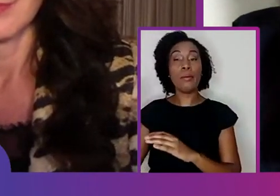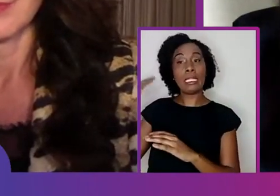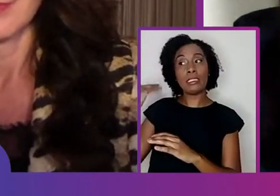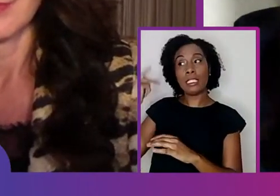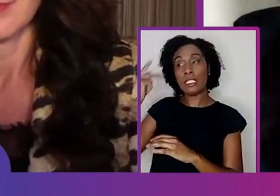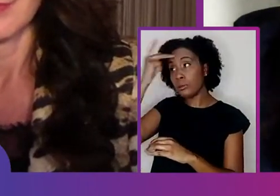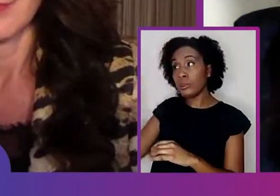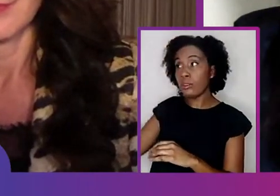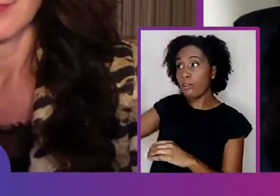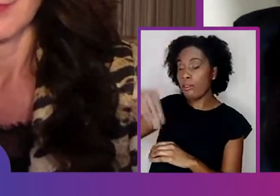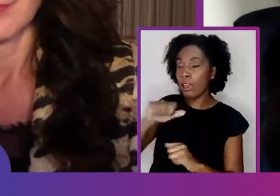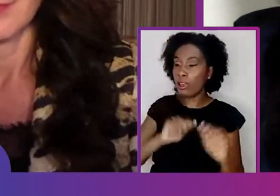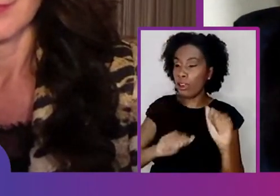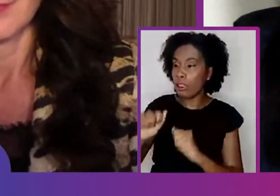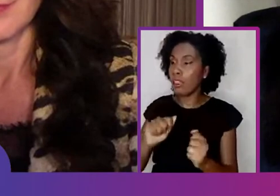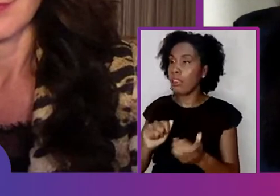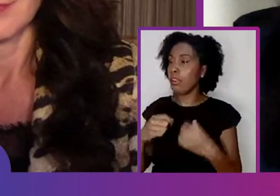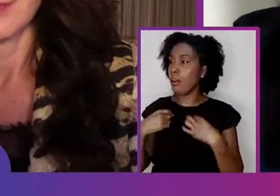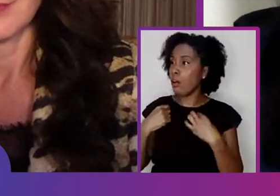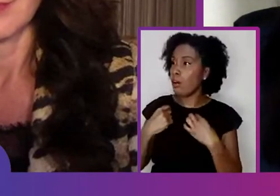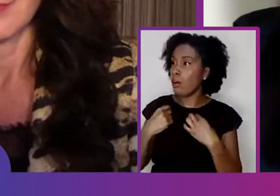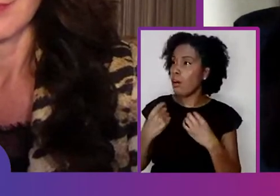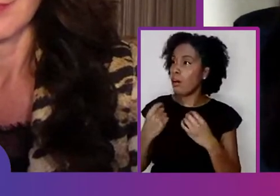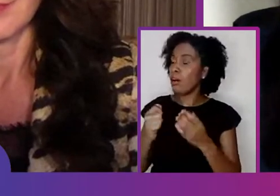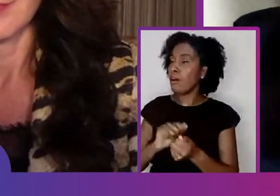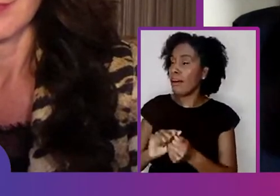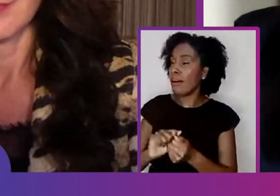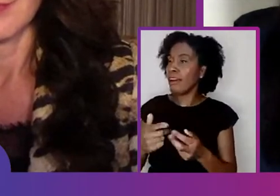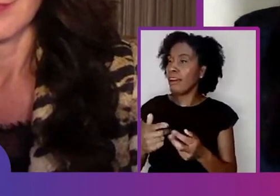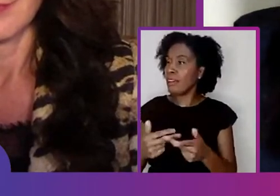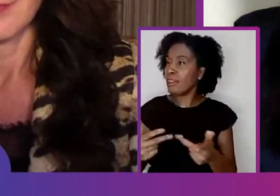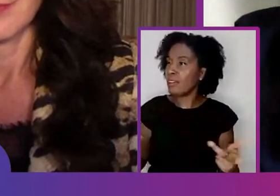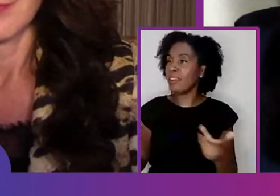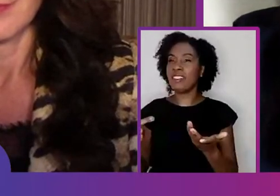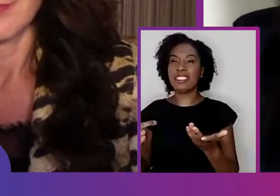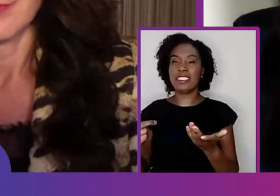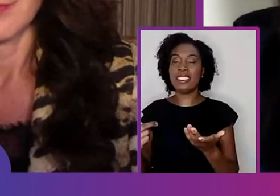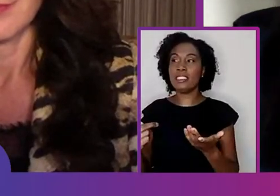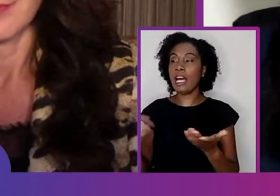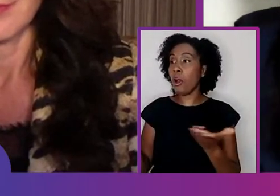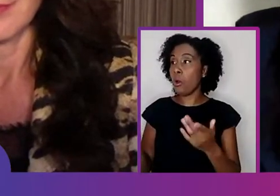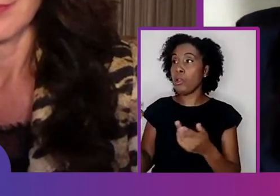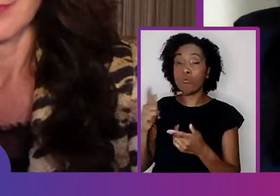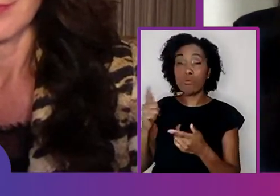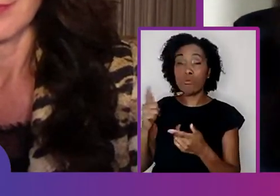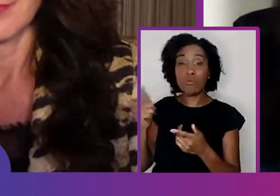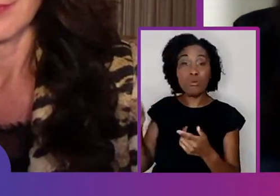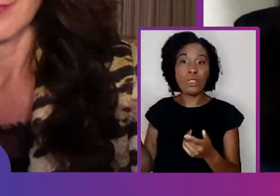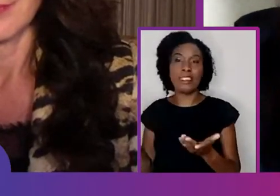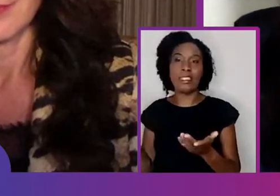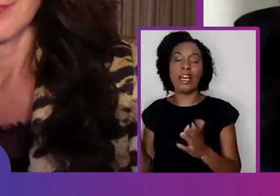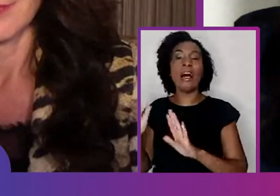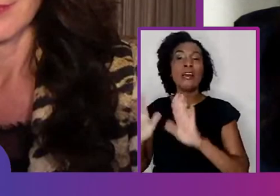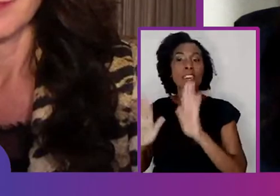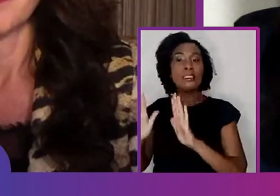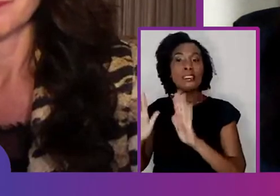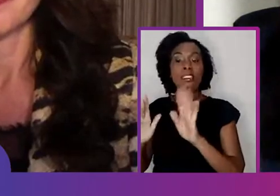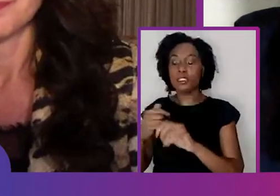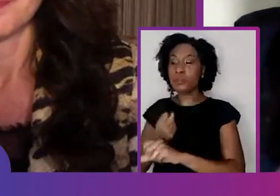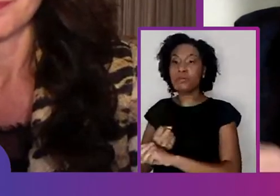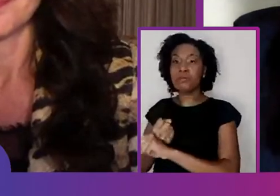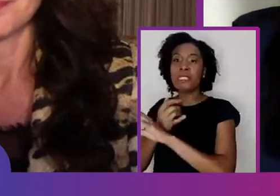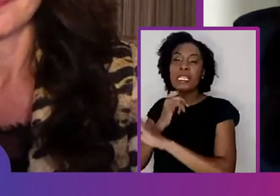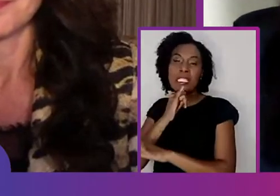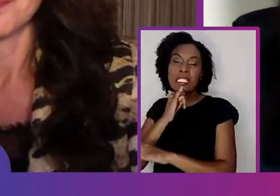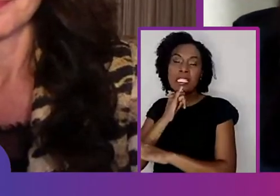dentro de casa com suas tarefas domésticas. Então, tem muita gente que está no meio de uma reunião de trabalho pensando o que que vai fazer no almoço,